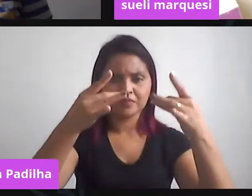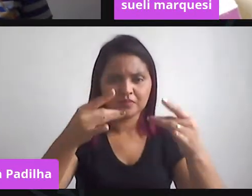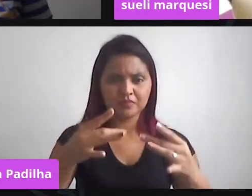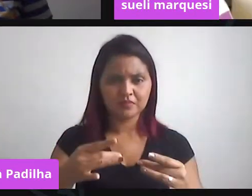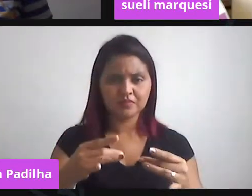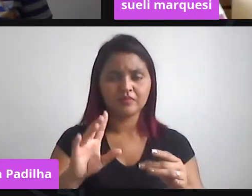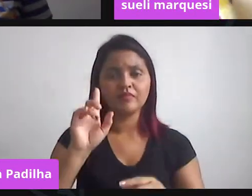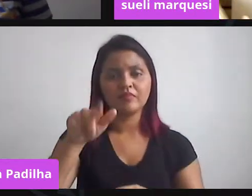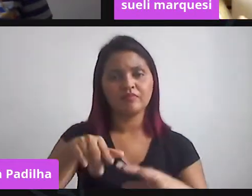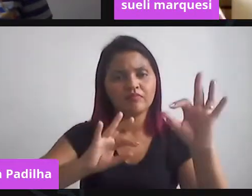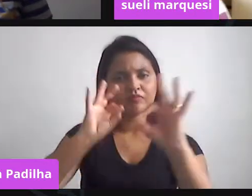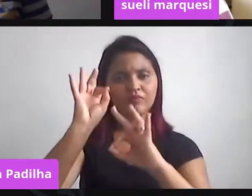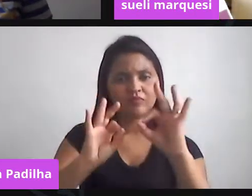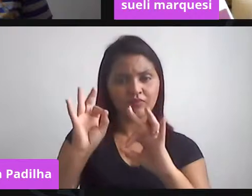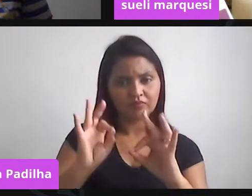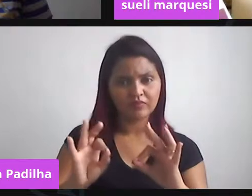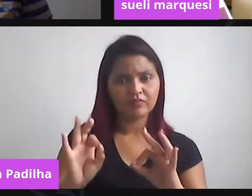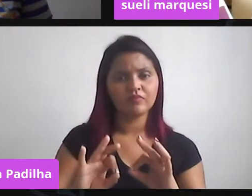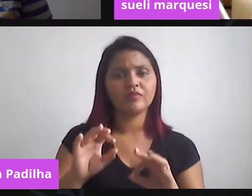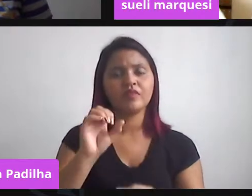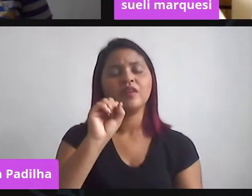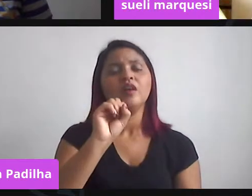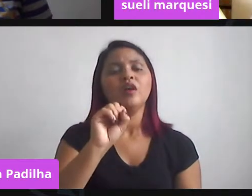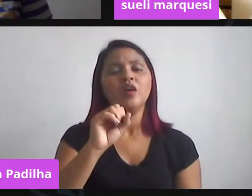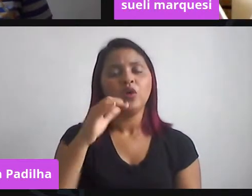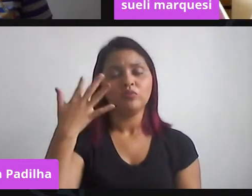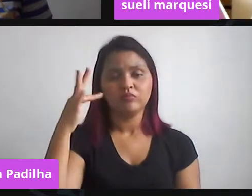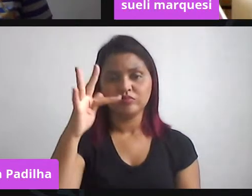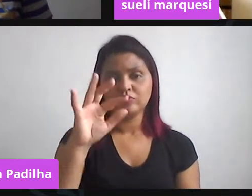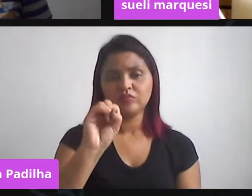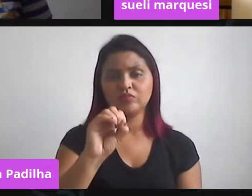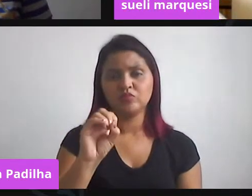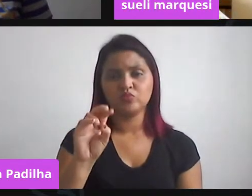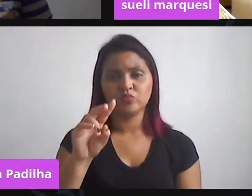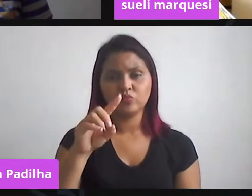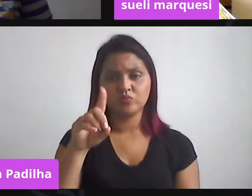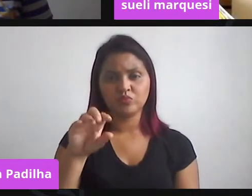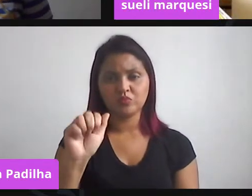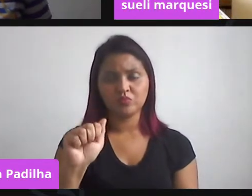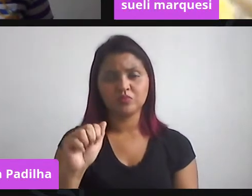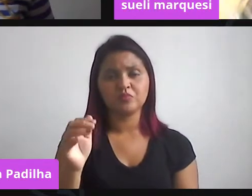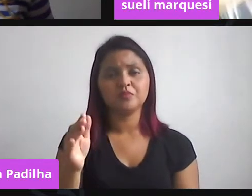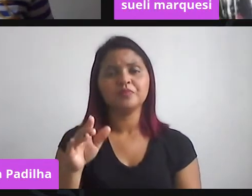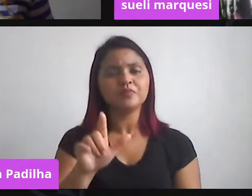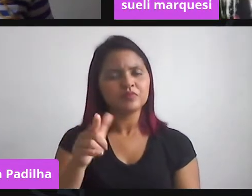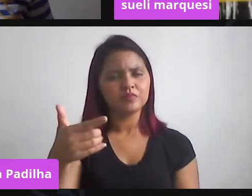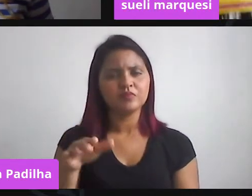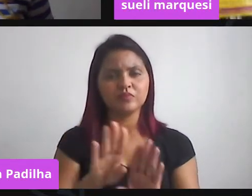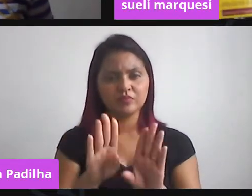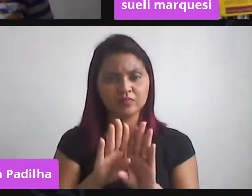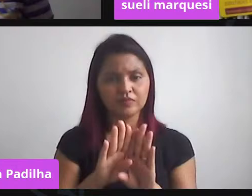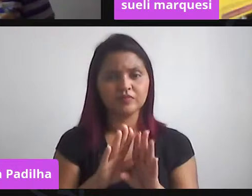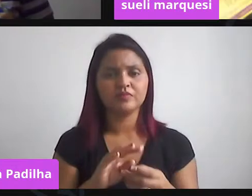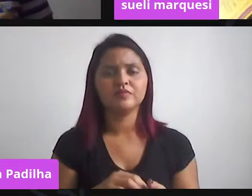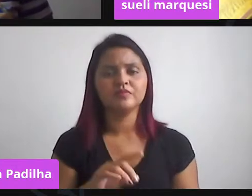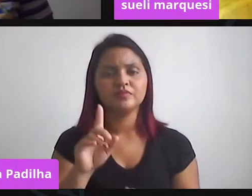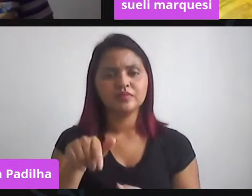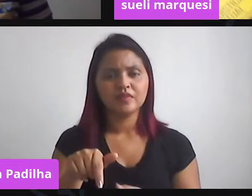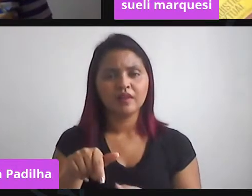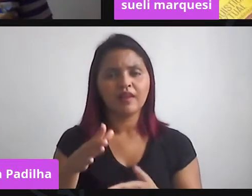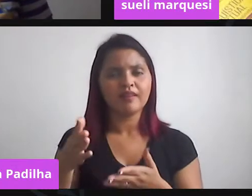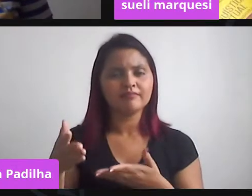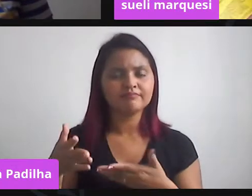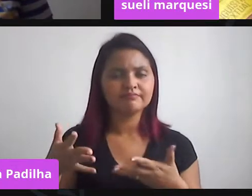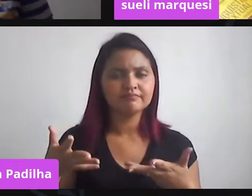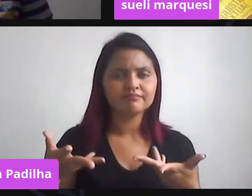ela foi organizada pelo Souza, Penhavel e Marco Sintra, né? Foi um livro em homenagem à professora Ingdori